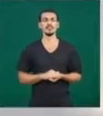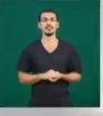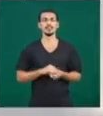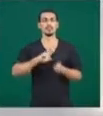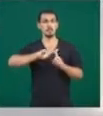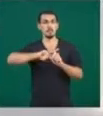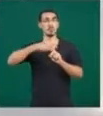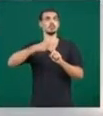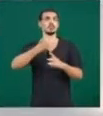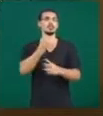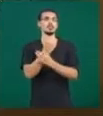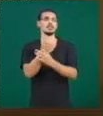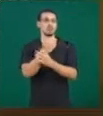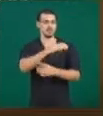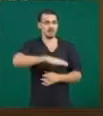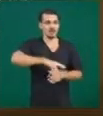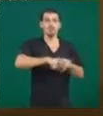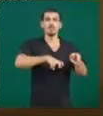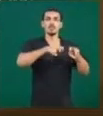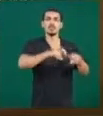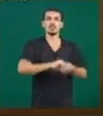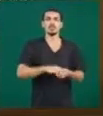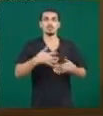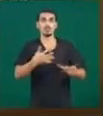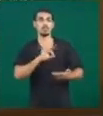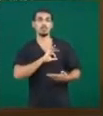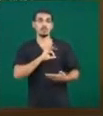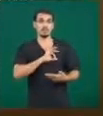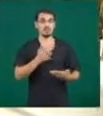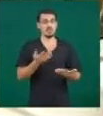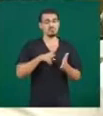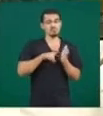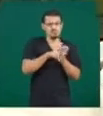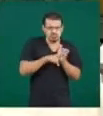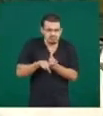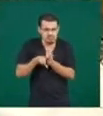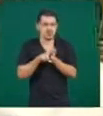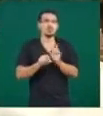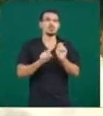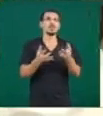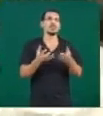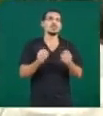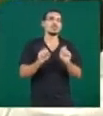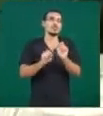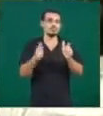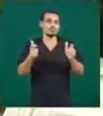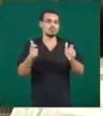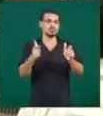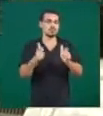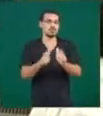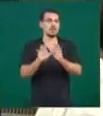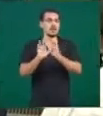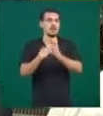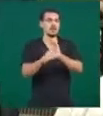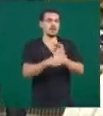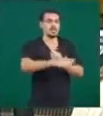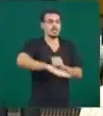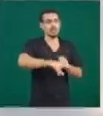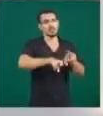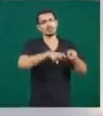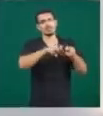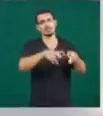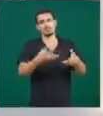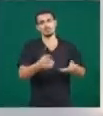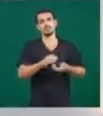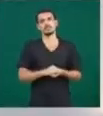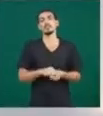ao homem do campo. A Polícia Militar dá início à operação que pretende diminuir o número de furtos e roubos nas propriedades rurais.